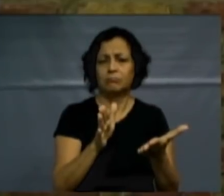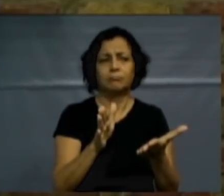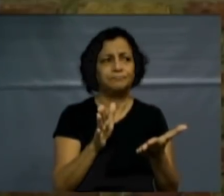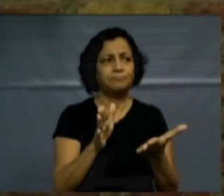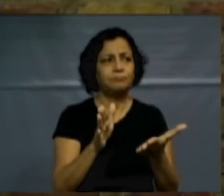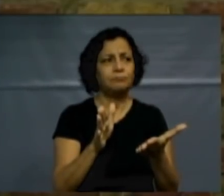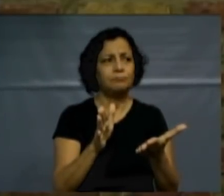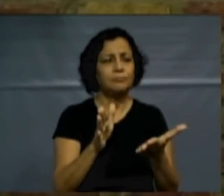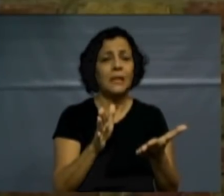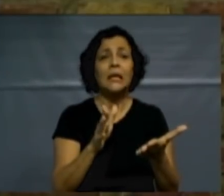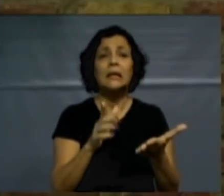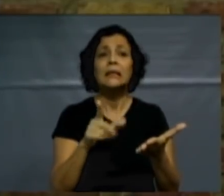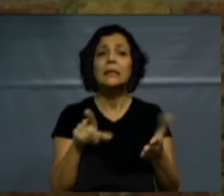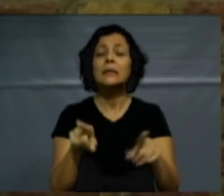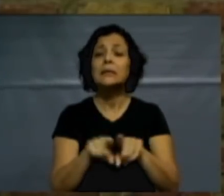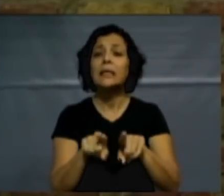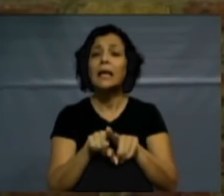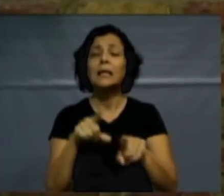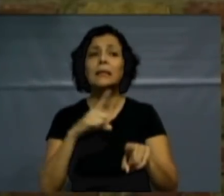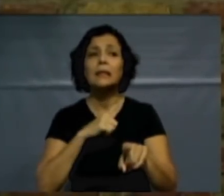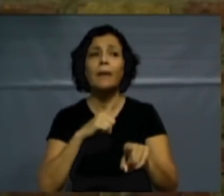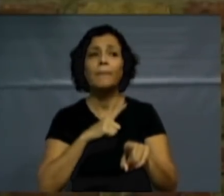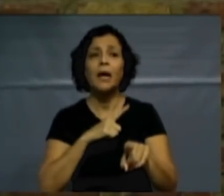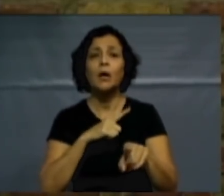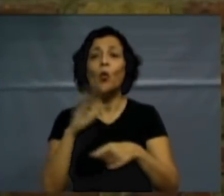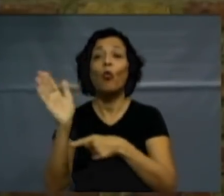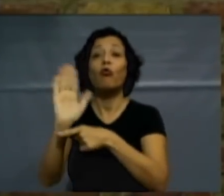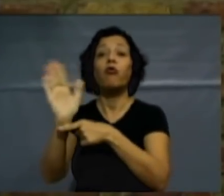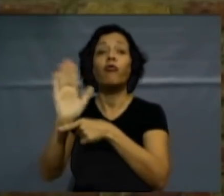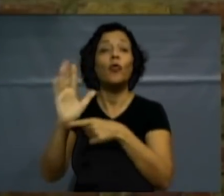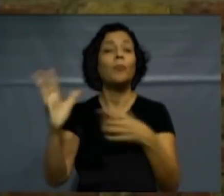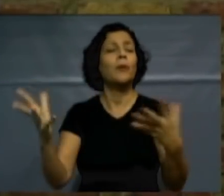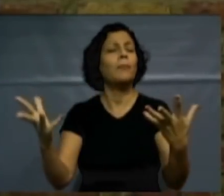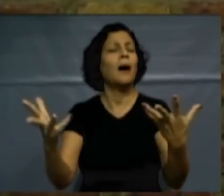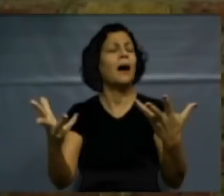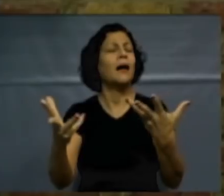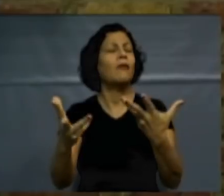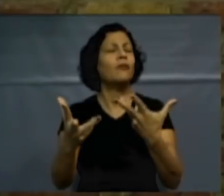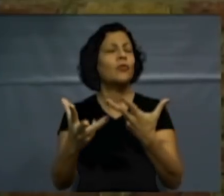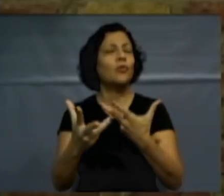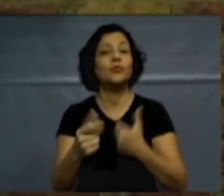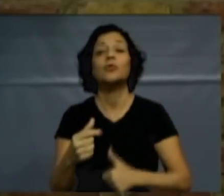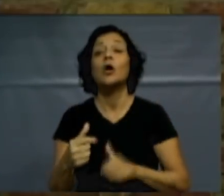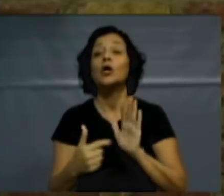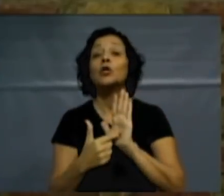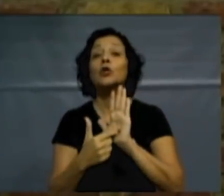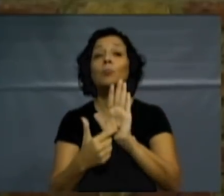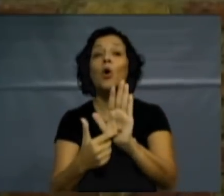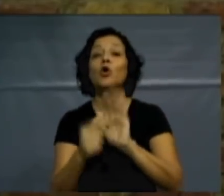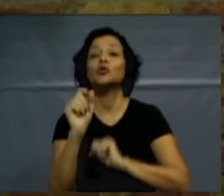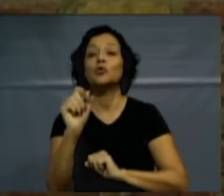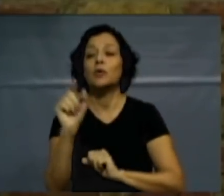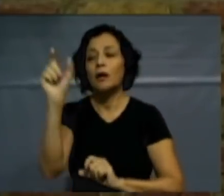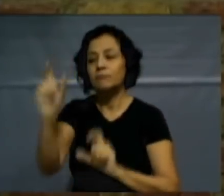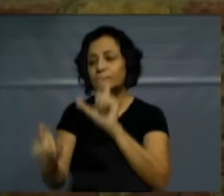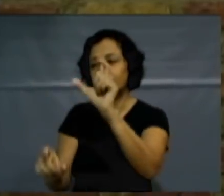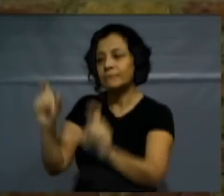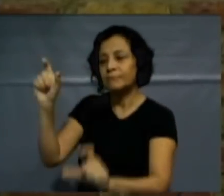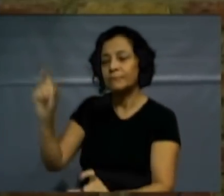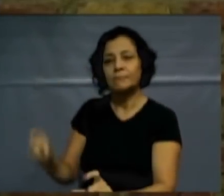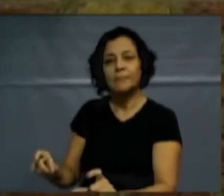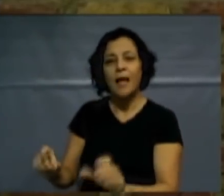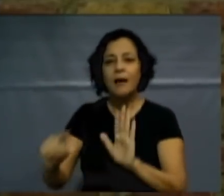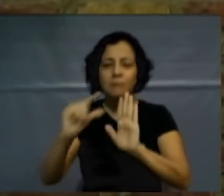Inclusive, Atos dos Apóstolos tem um filme maravilhoso que ele vai as personagens vão falando versículo a